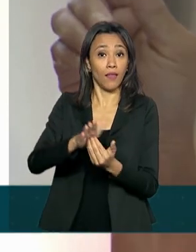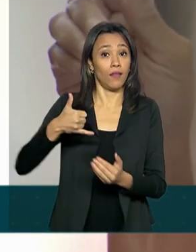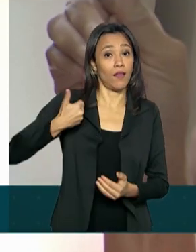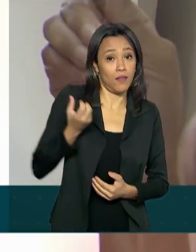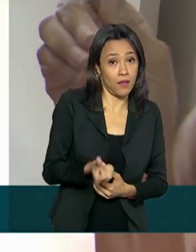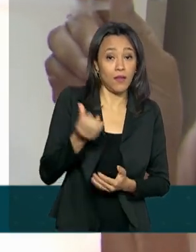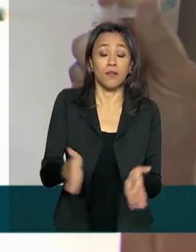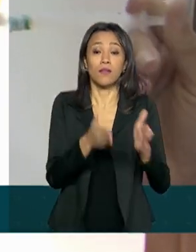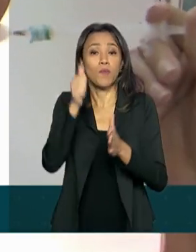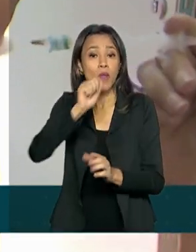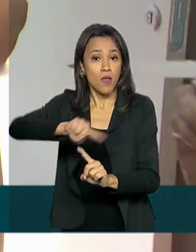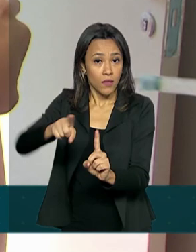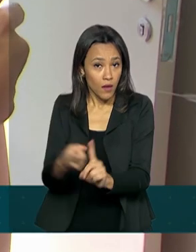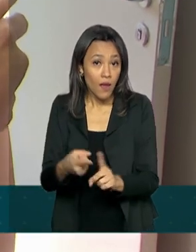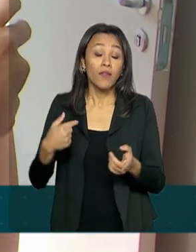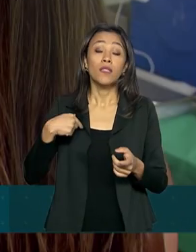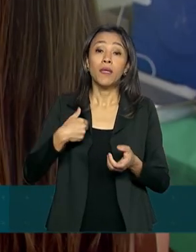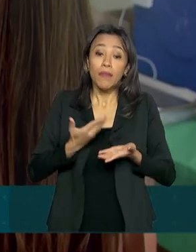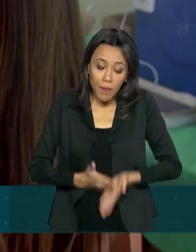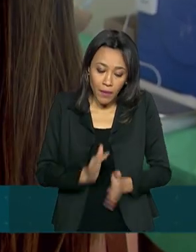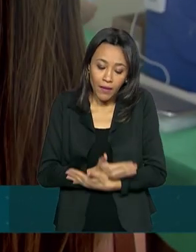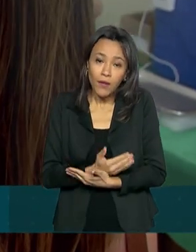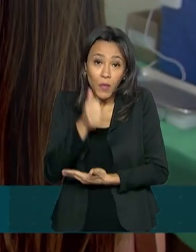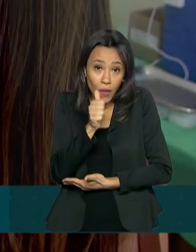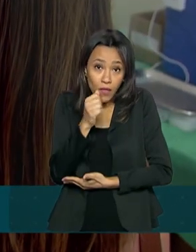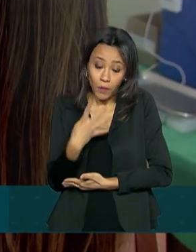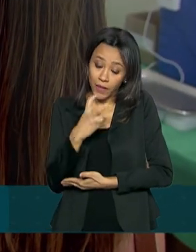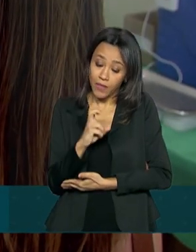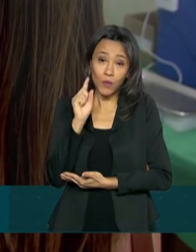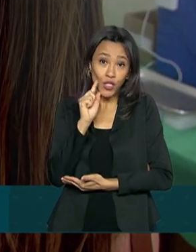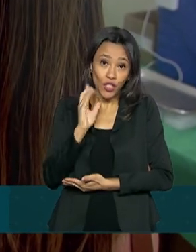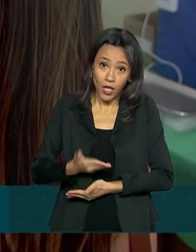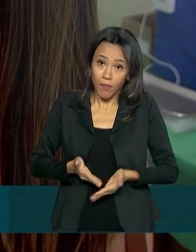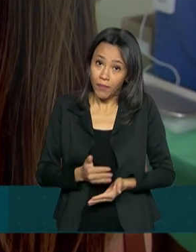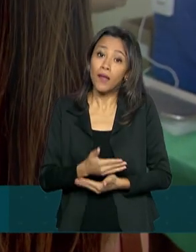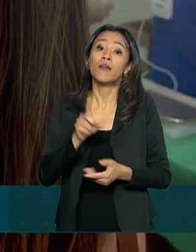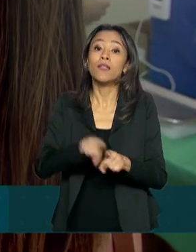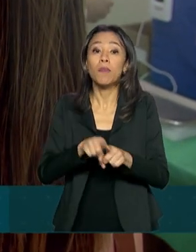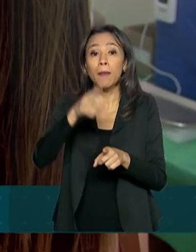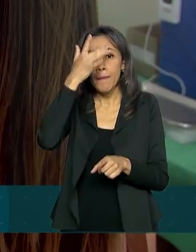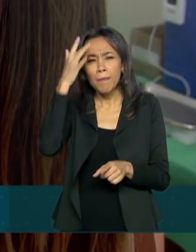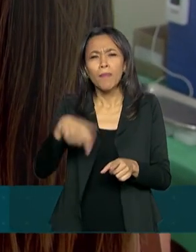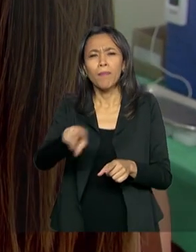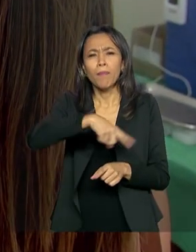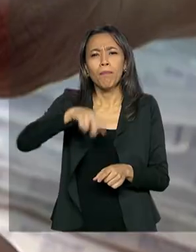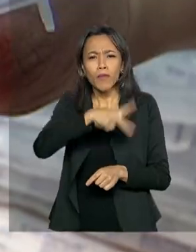gestantes mulheres que tiveram filhos a 45 dias professores e pessoas de 55 a 59 anos